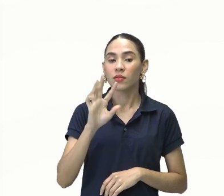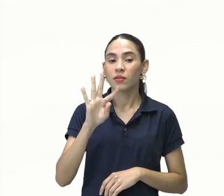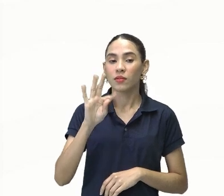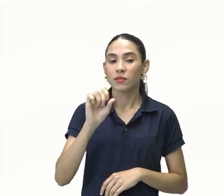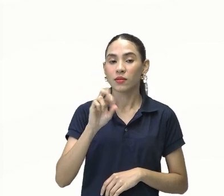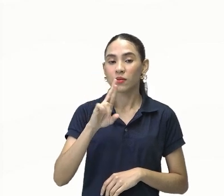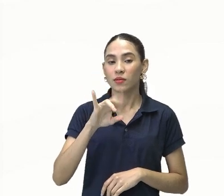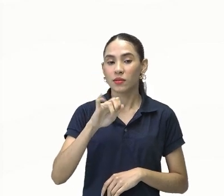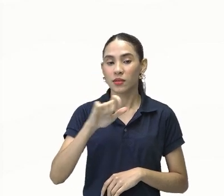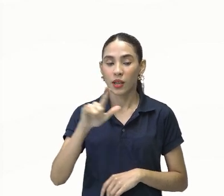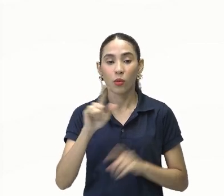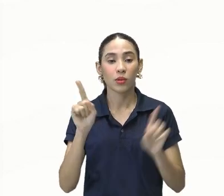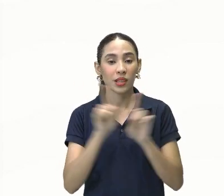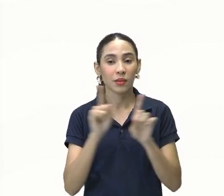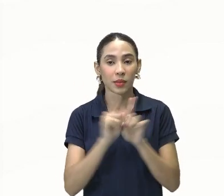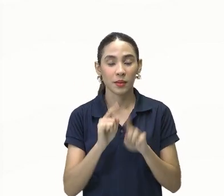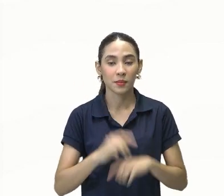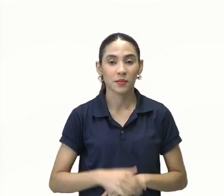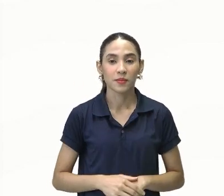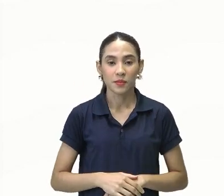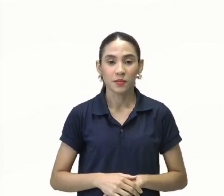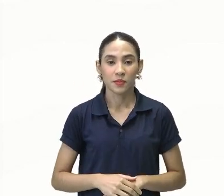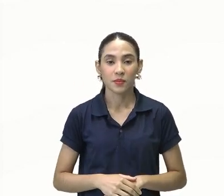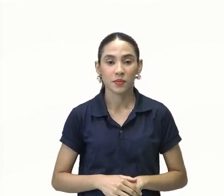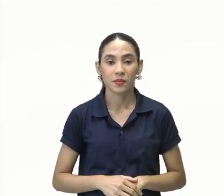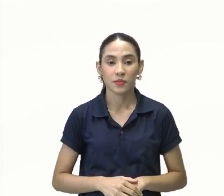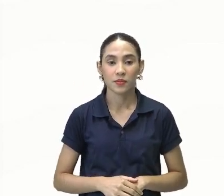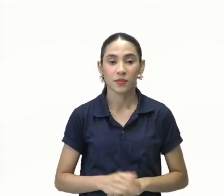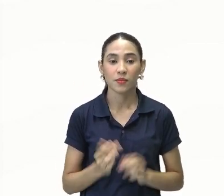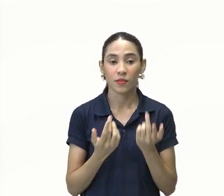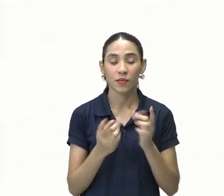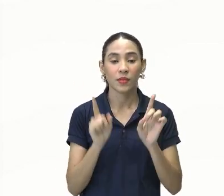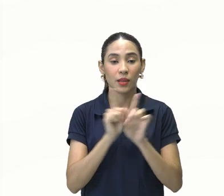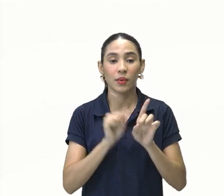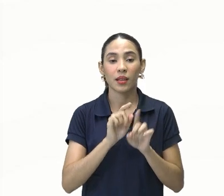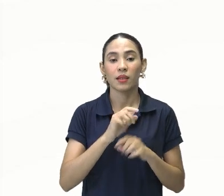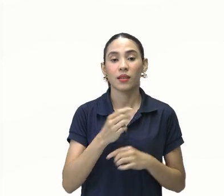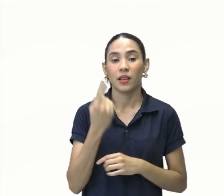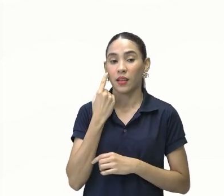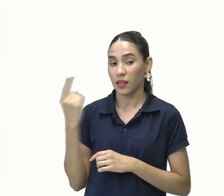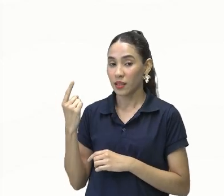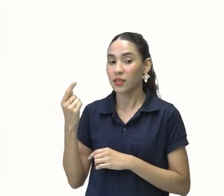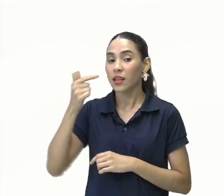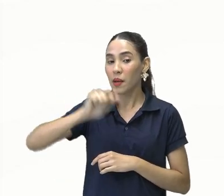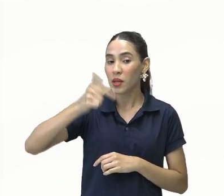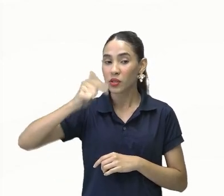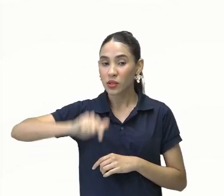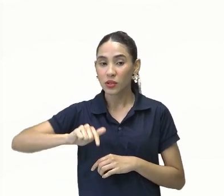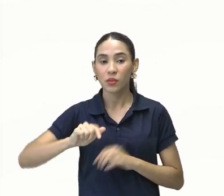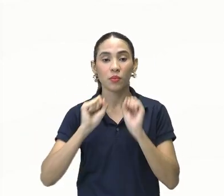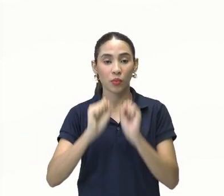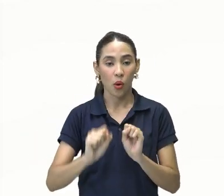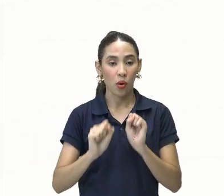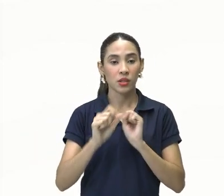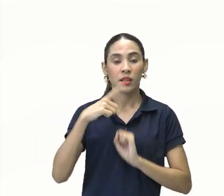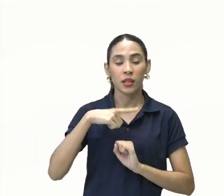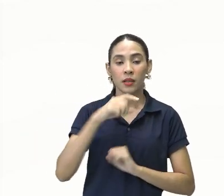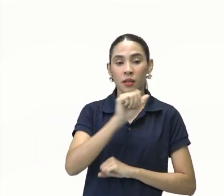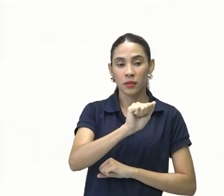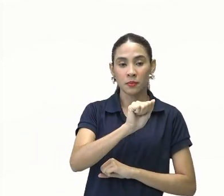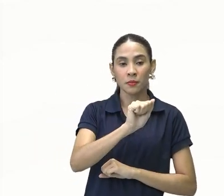também. Tá ok? Aqui é exatamente os meus elementos repetidos, que eu posso chamar de